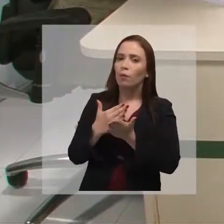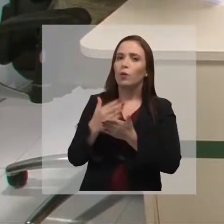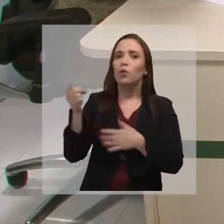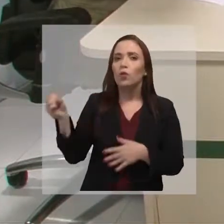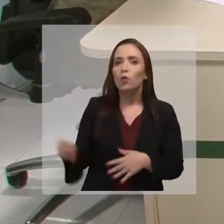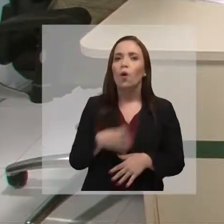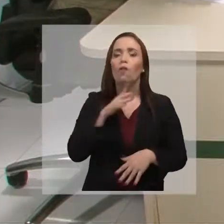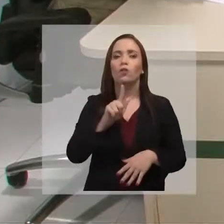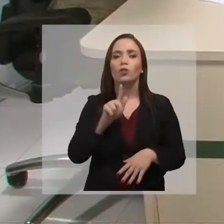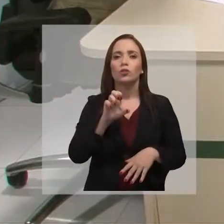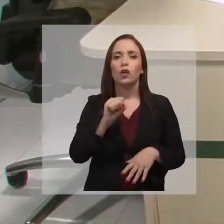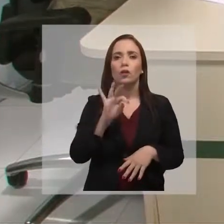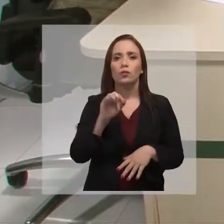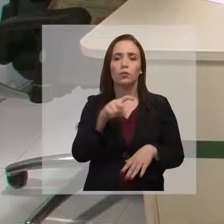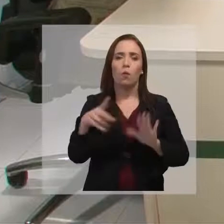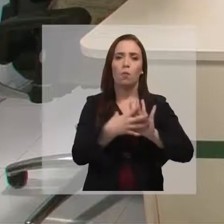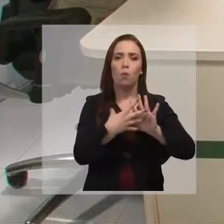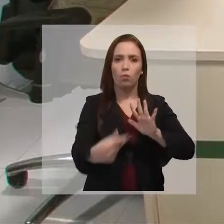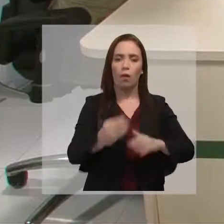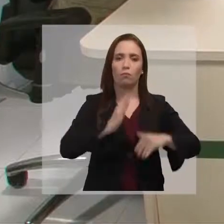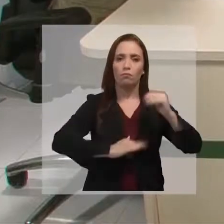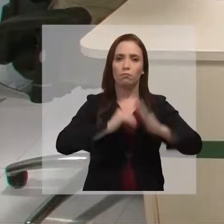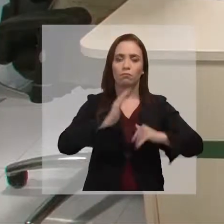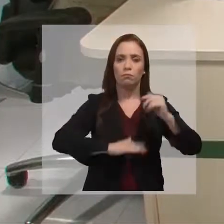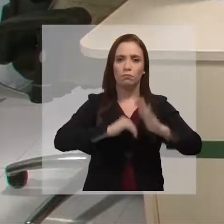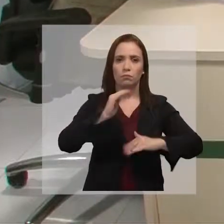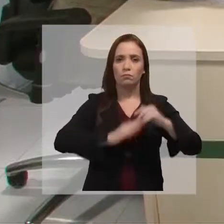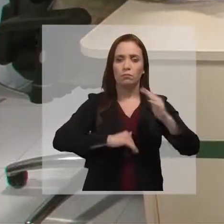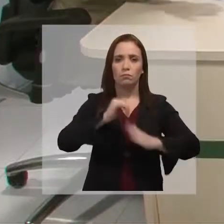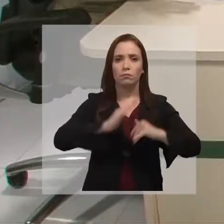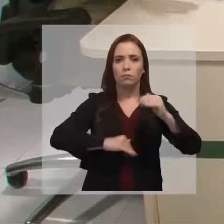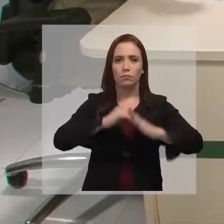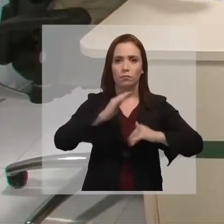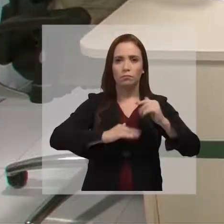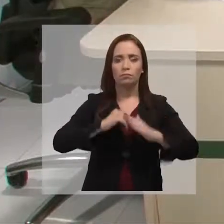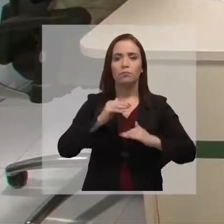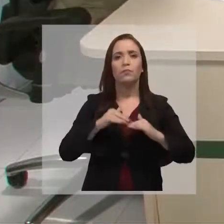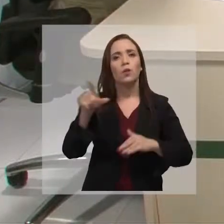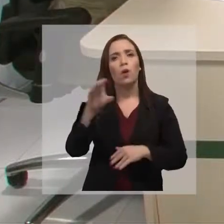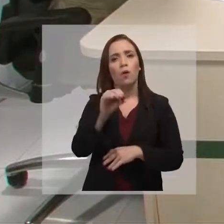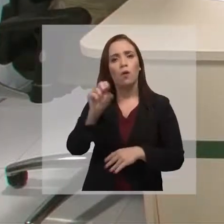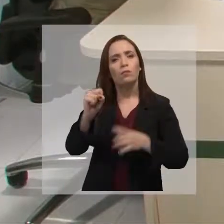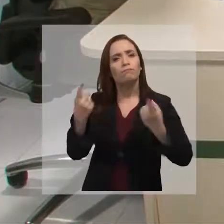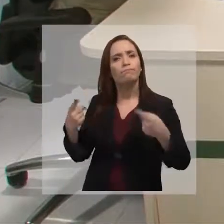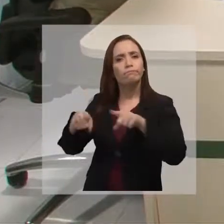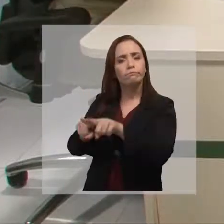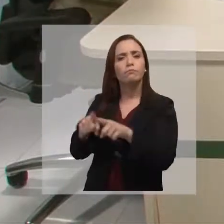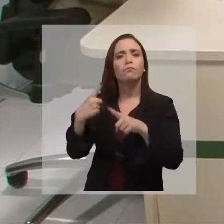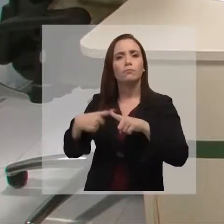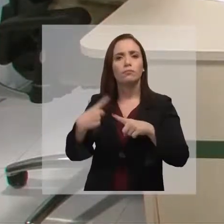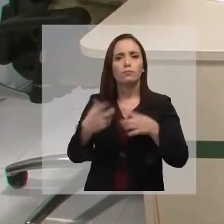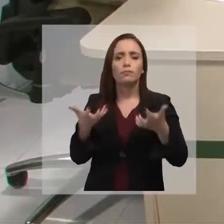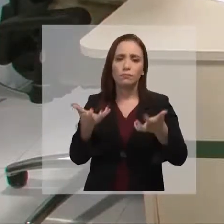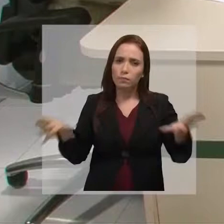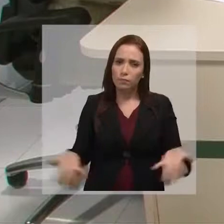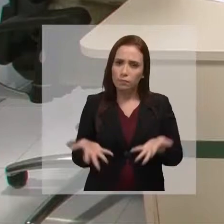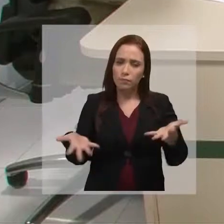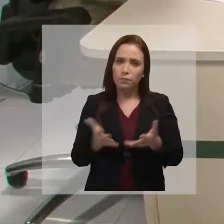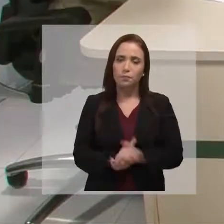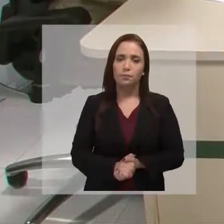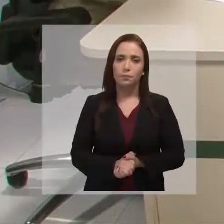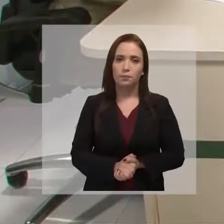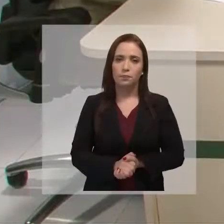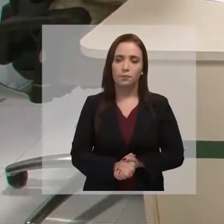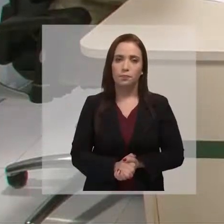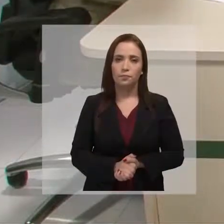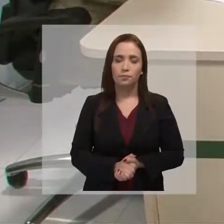uma nova gestão, um novo modelo de gestão profissionalizado ao modo das organizações sociais, é para dar mais eficiência, mais eficácia.